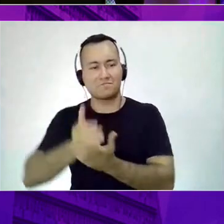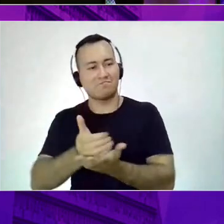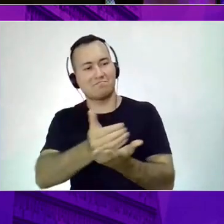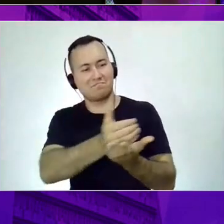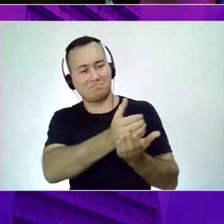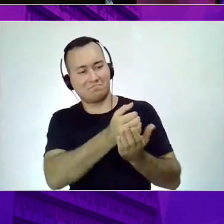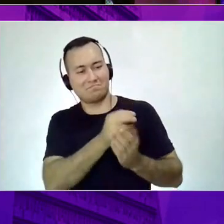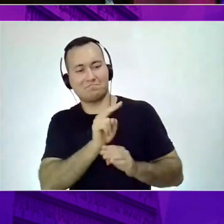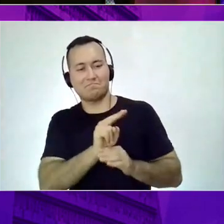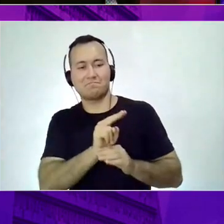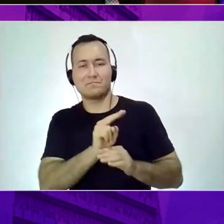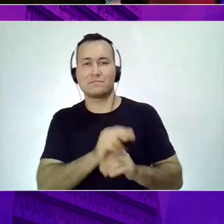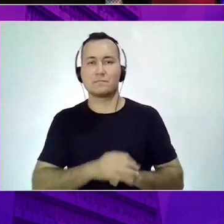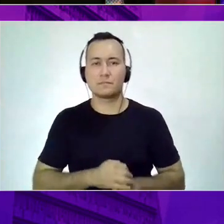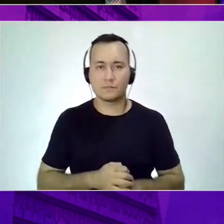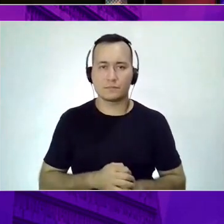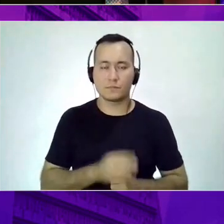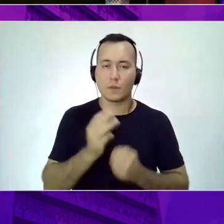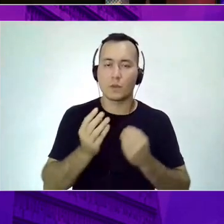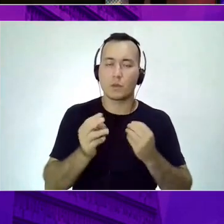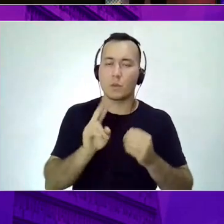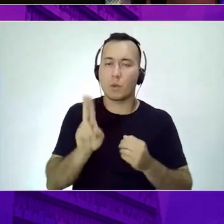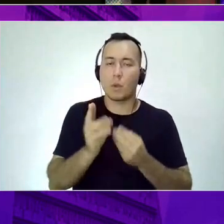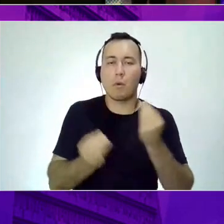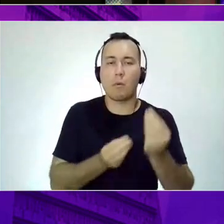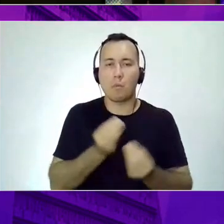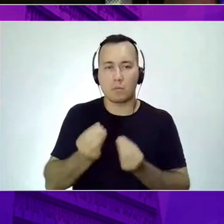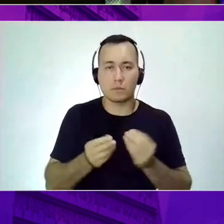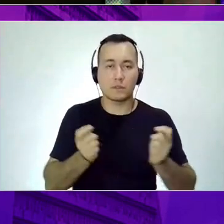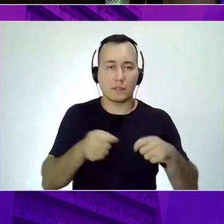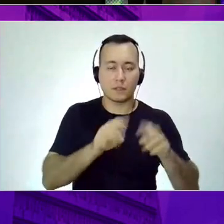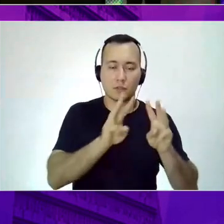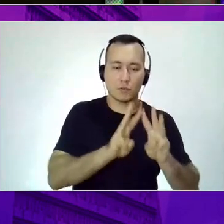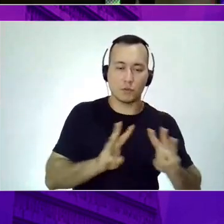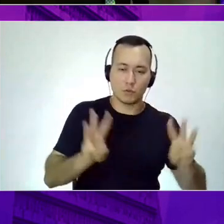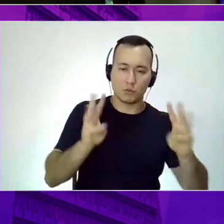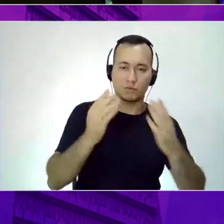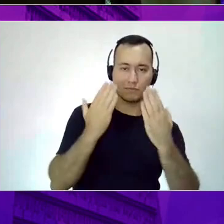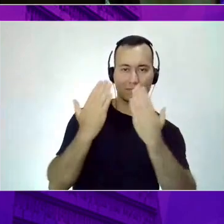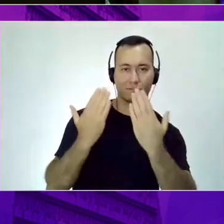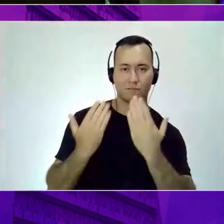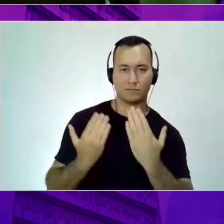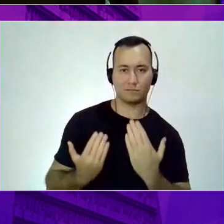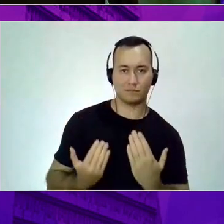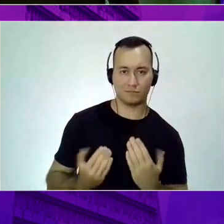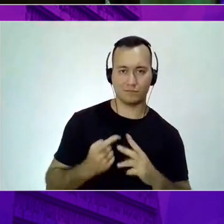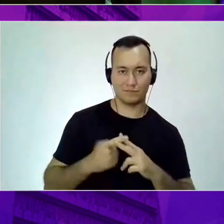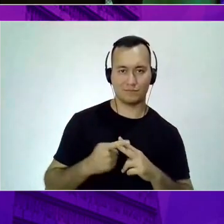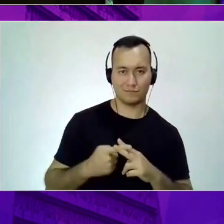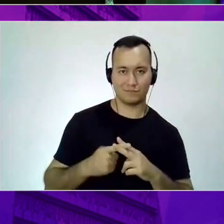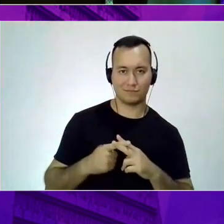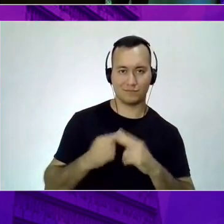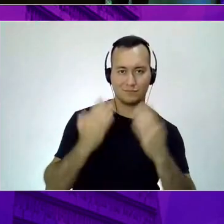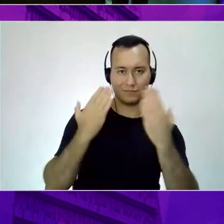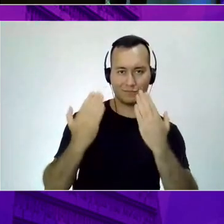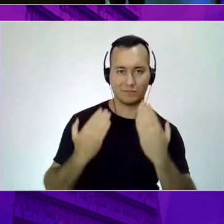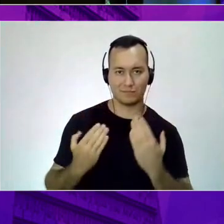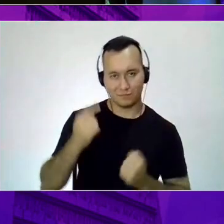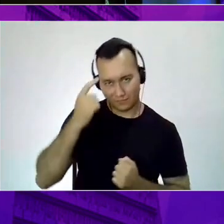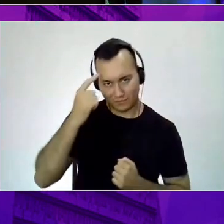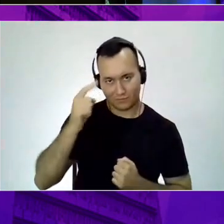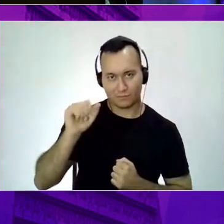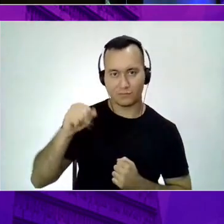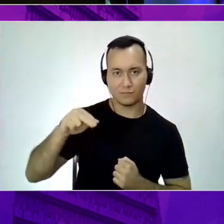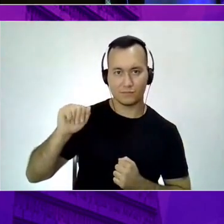de Web Analytics, eu tenho ali o perfilamento dos meus clientes. E quando eu clico ali num botãozinho, por exemplo, para fazer a